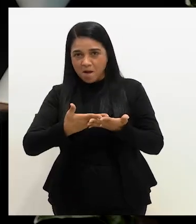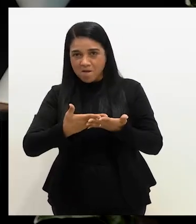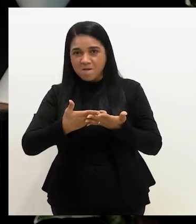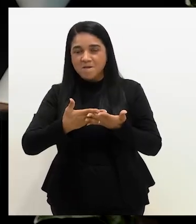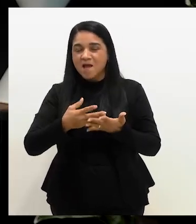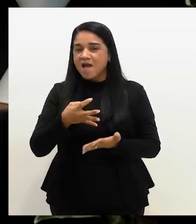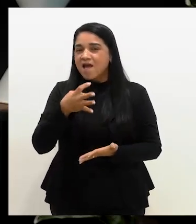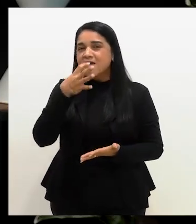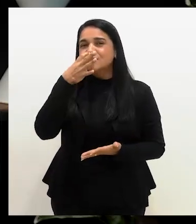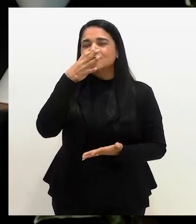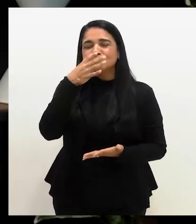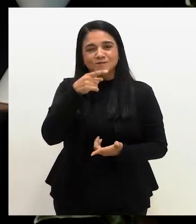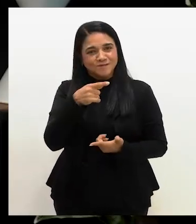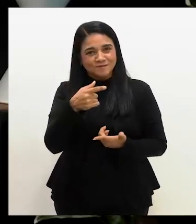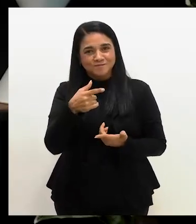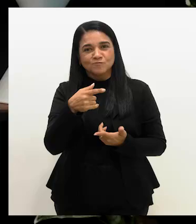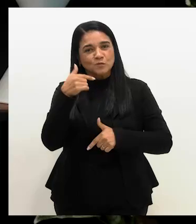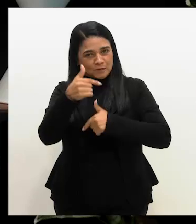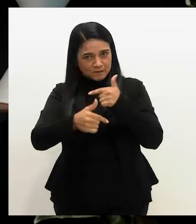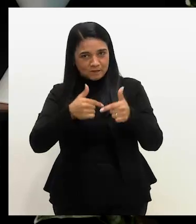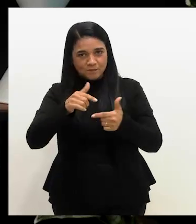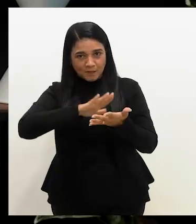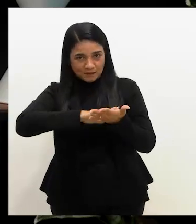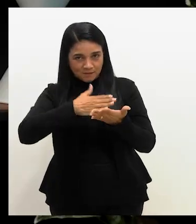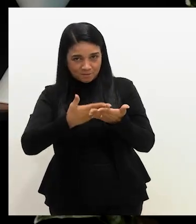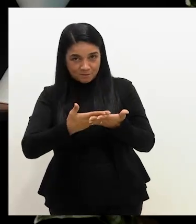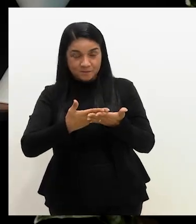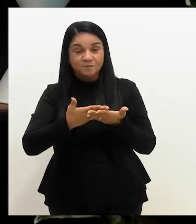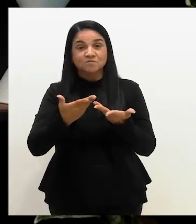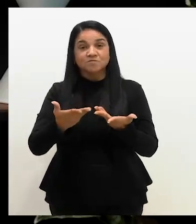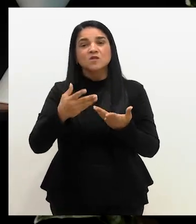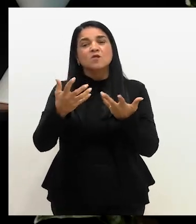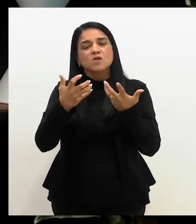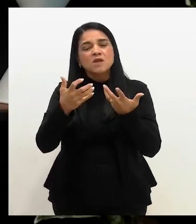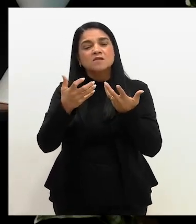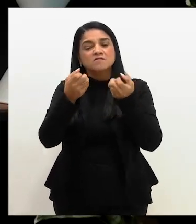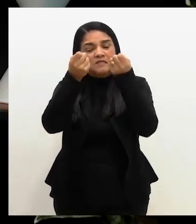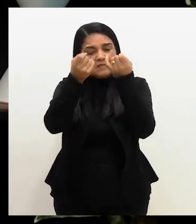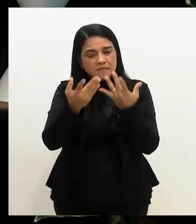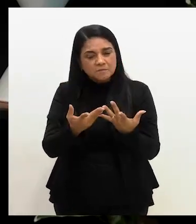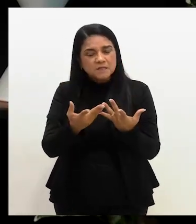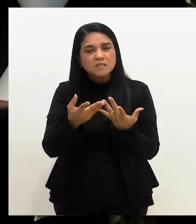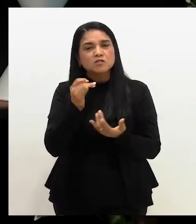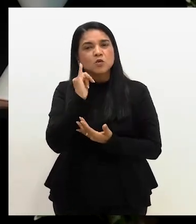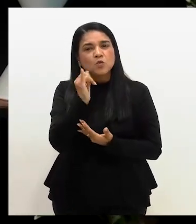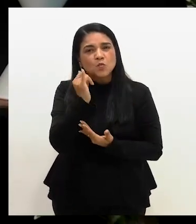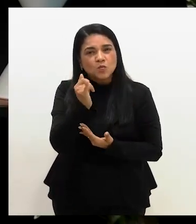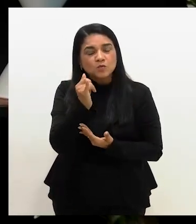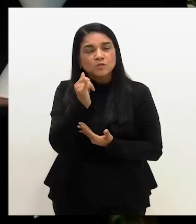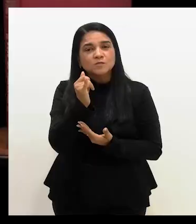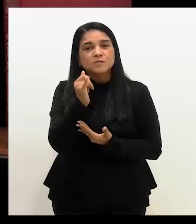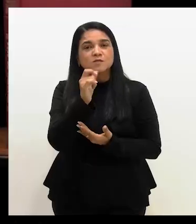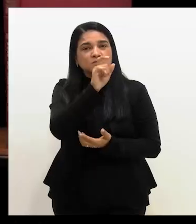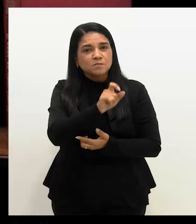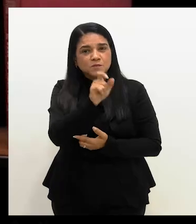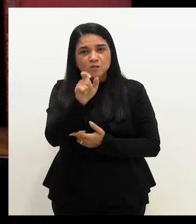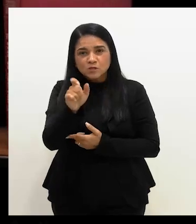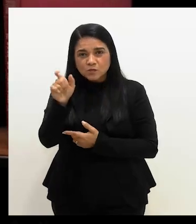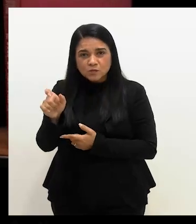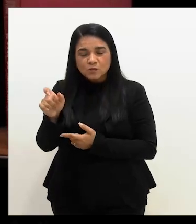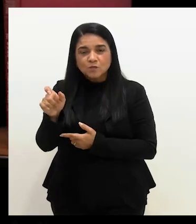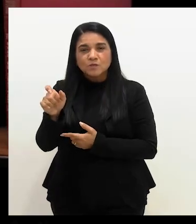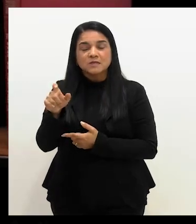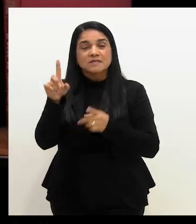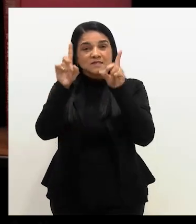Morro de admiração pelo trabalho. Então, eu queria que você falasse um pouco para esse pessoal